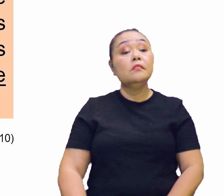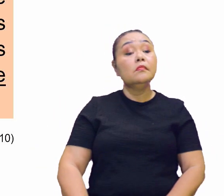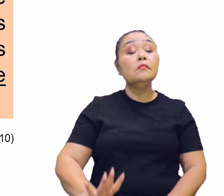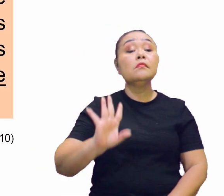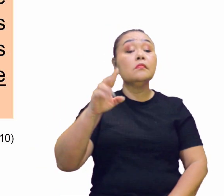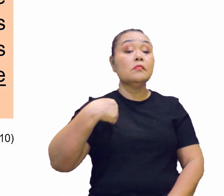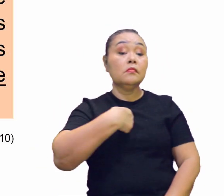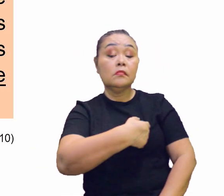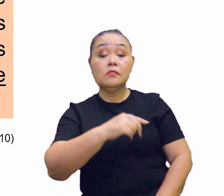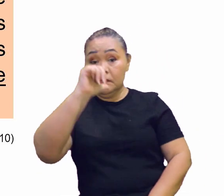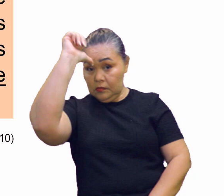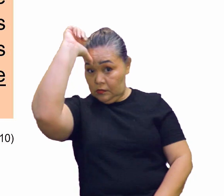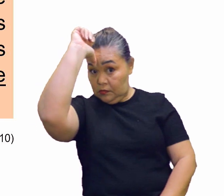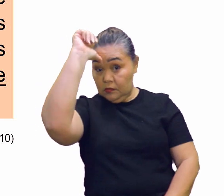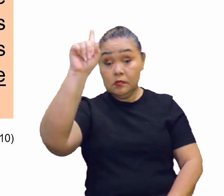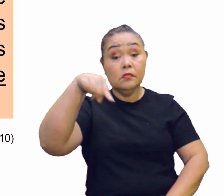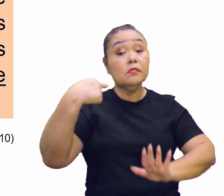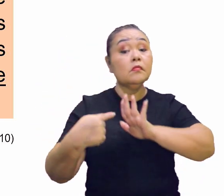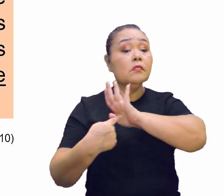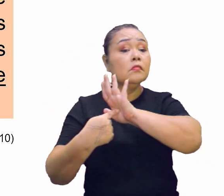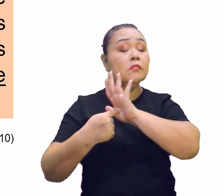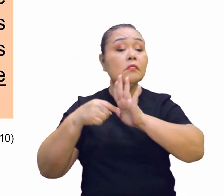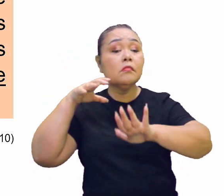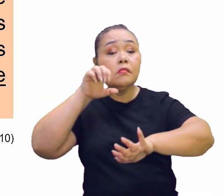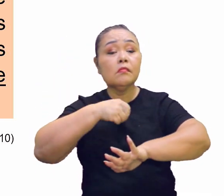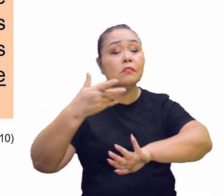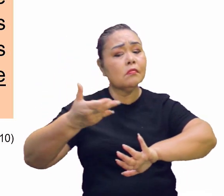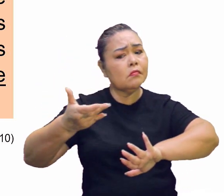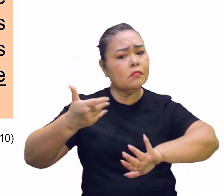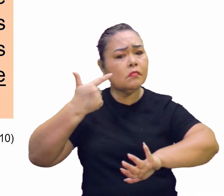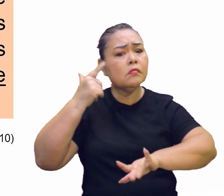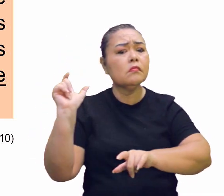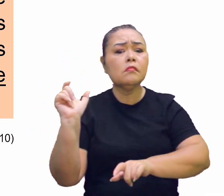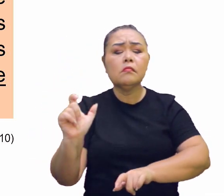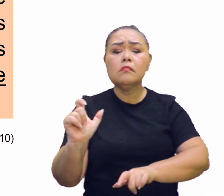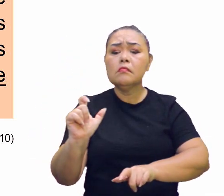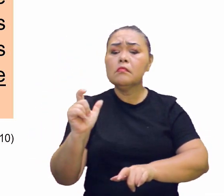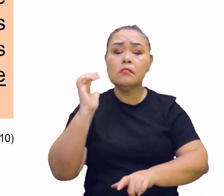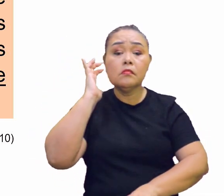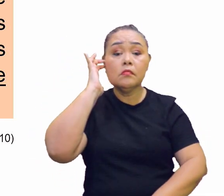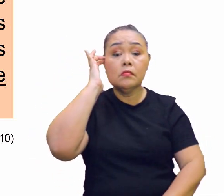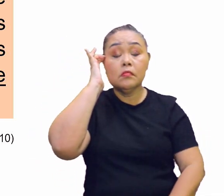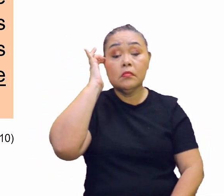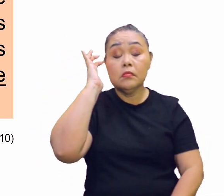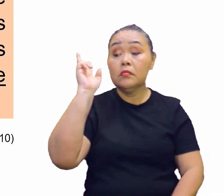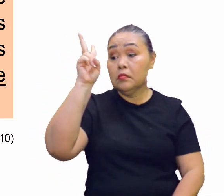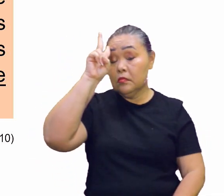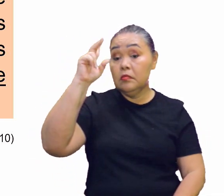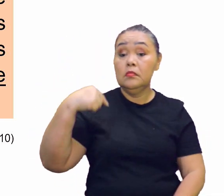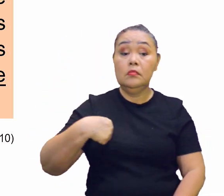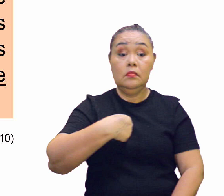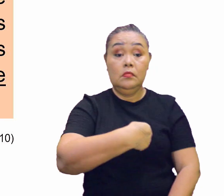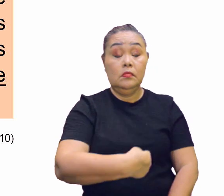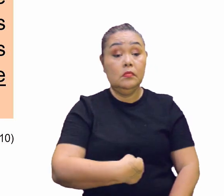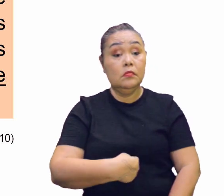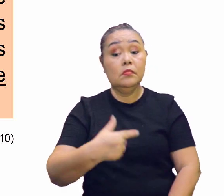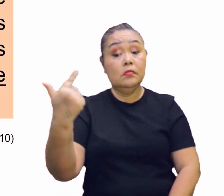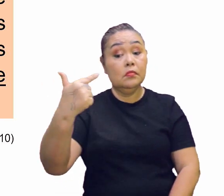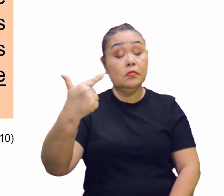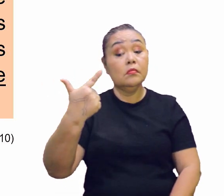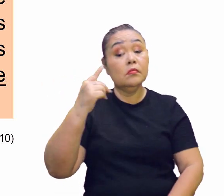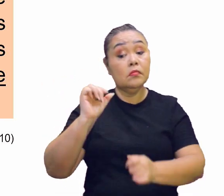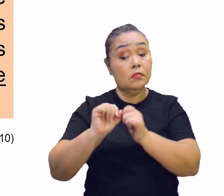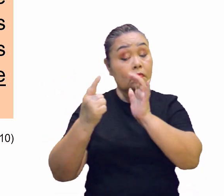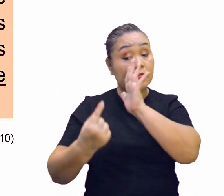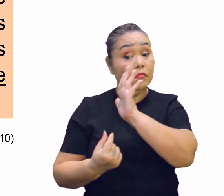E a China e a Índia, né? Ela vem apresentando esse acelerado crescimento. Olha, só lembrando que a China é a segunda